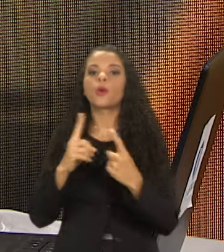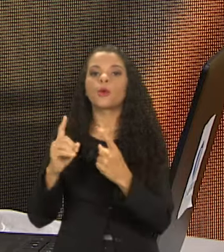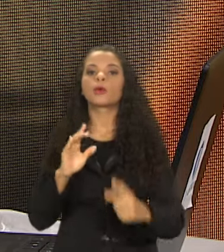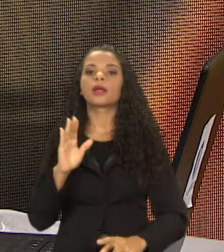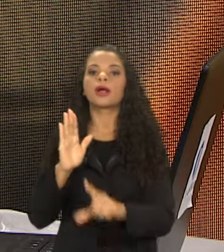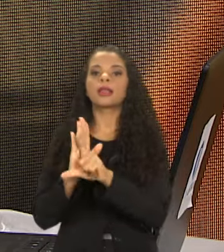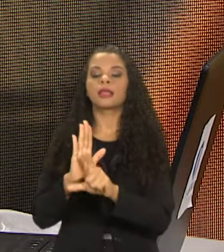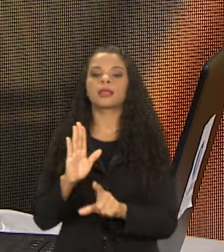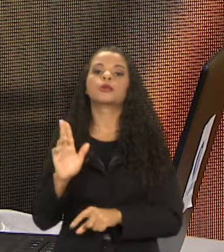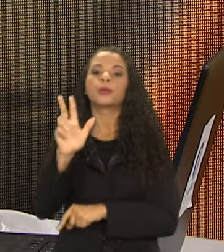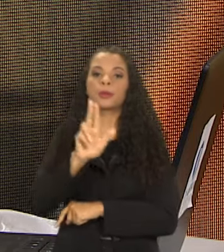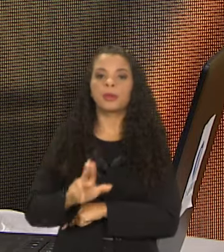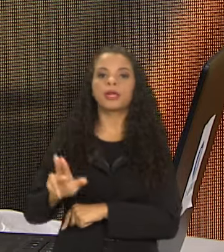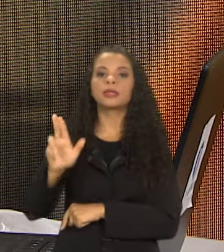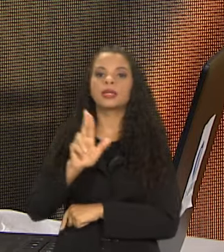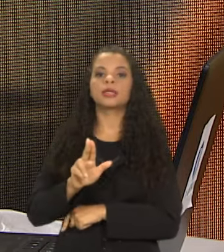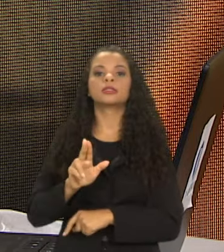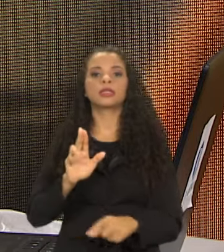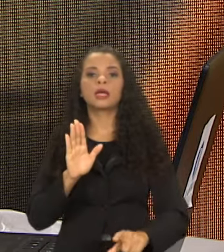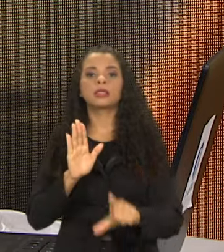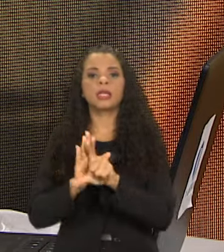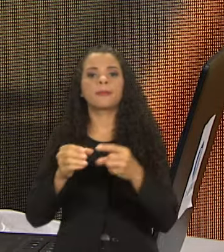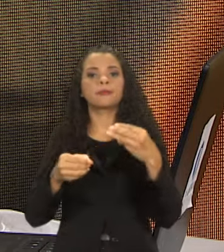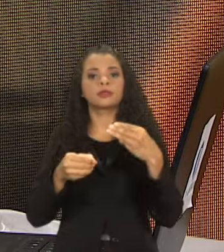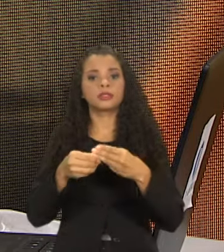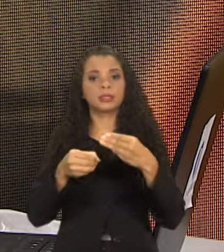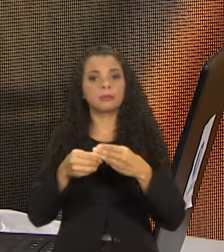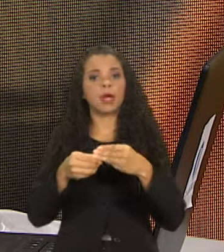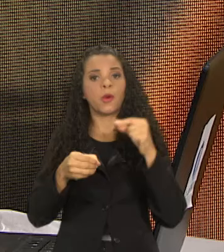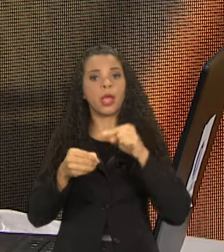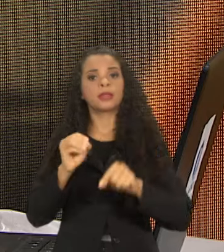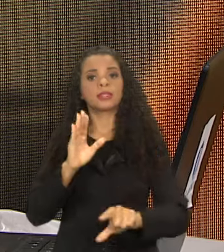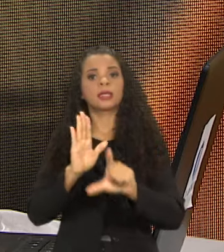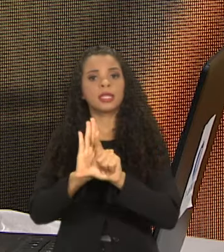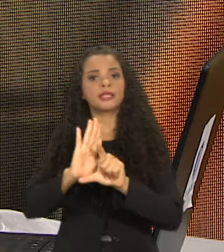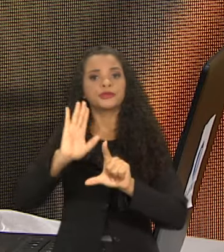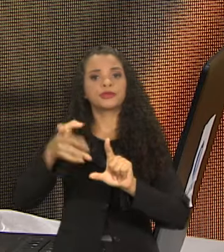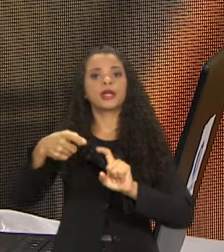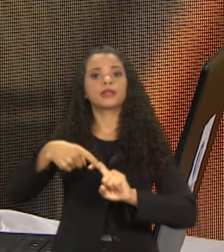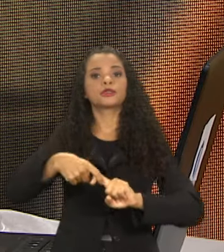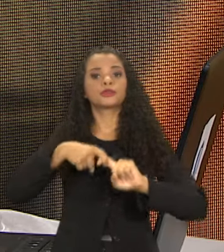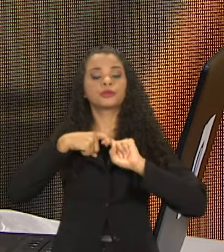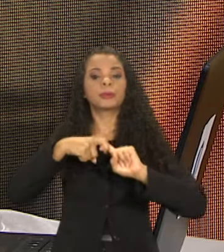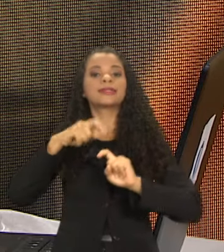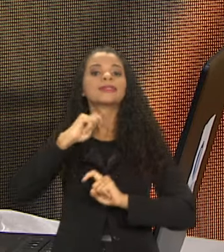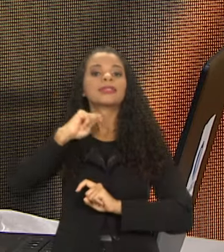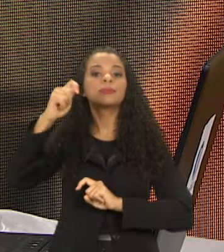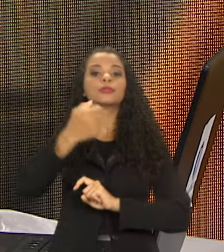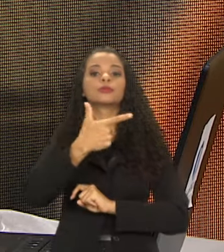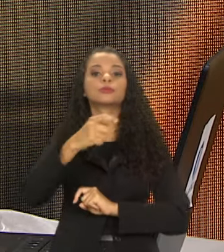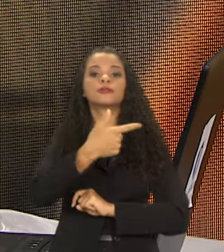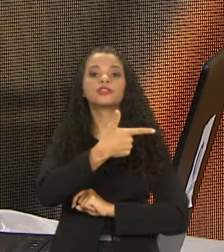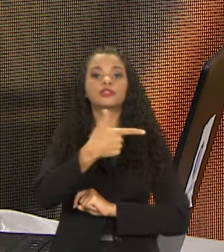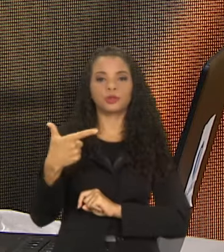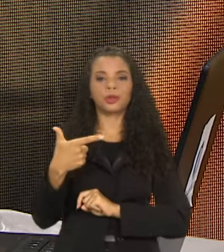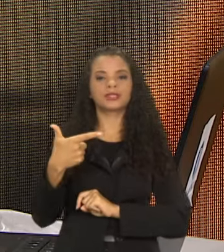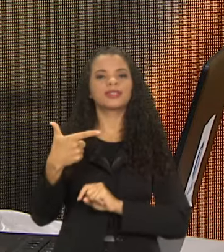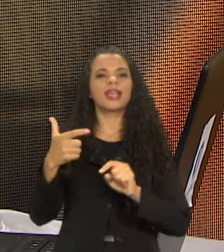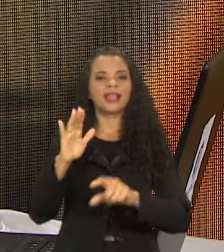lei municipal, lei que está suspensa desde abril de 2022. É uma lei que proíbe a vacinação compulsória